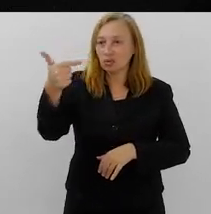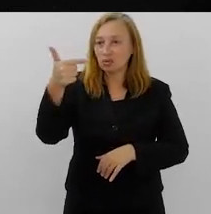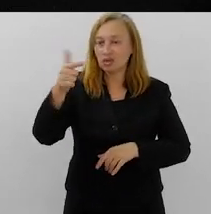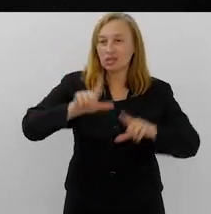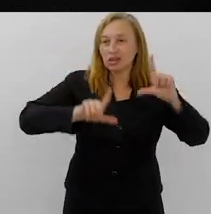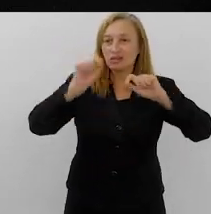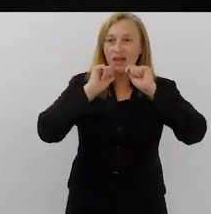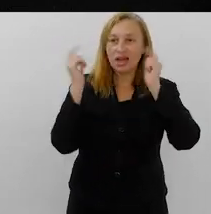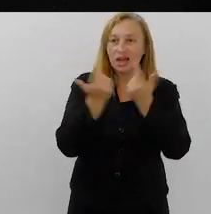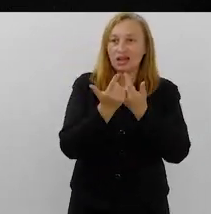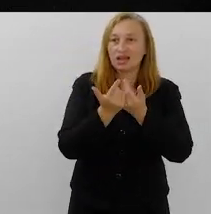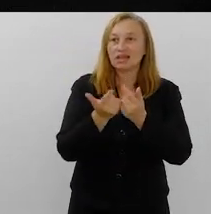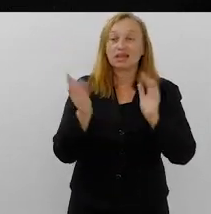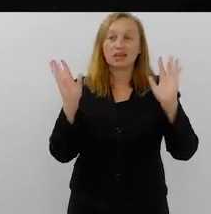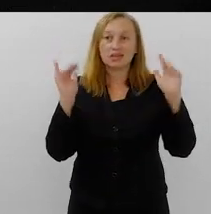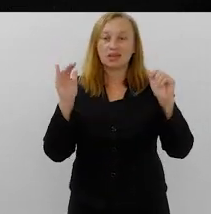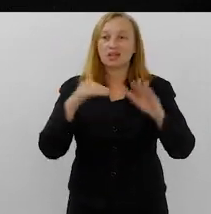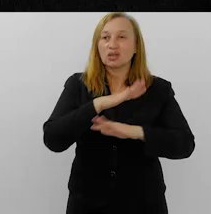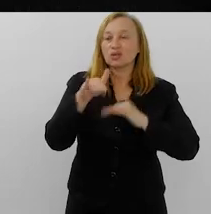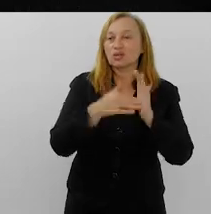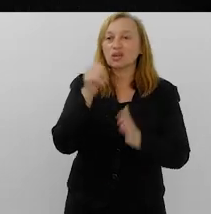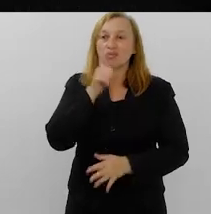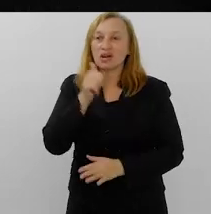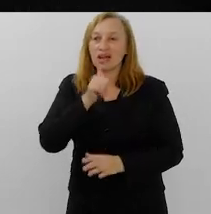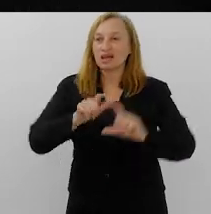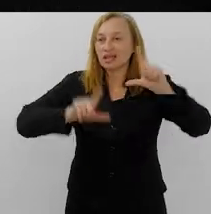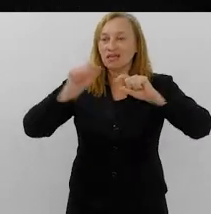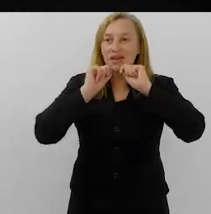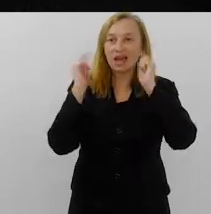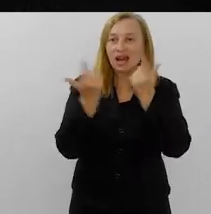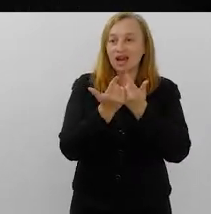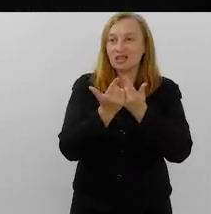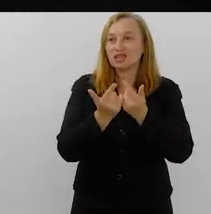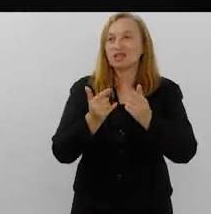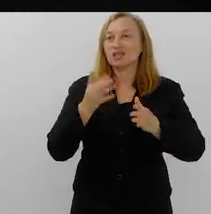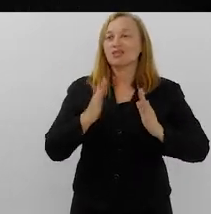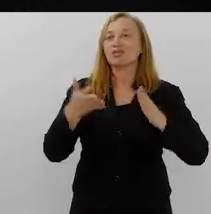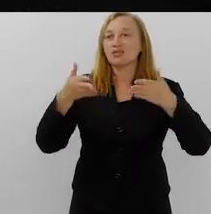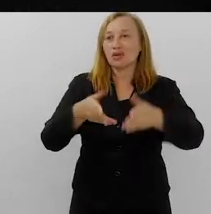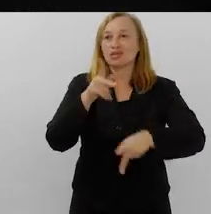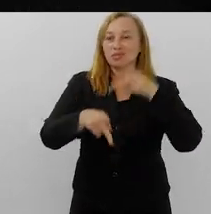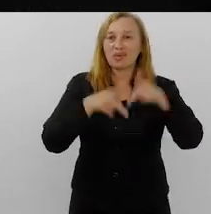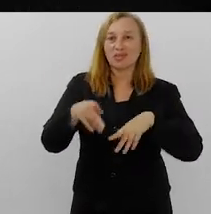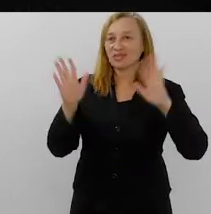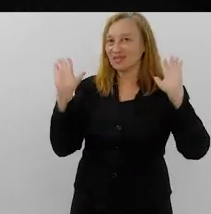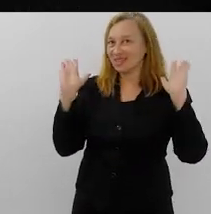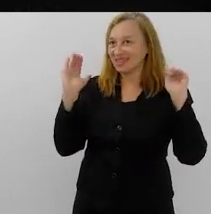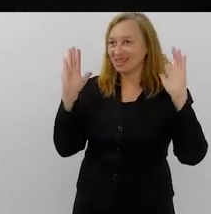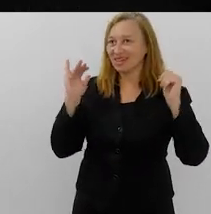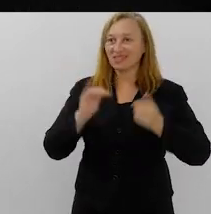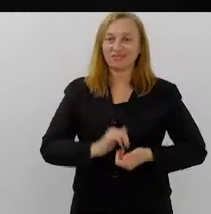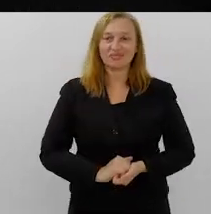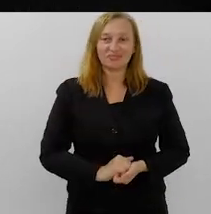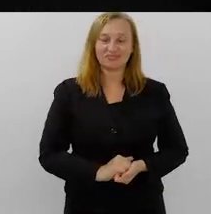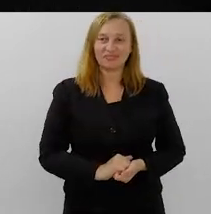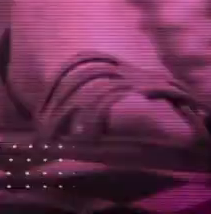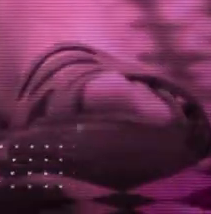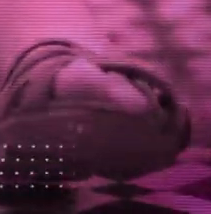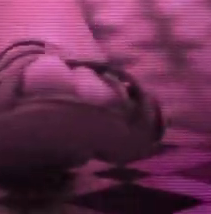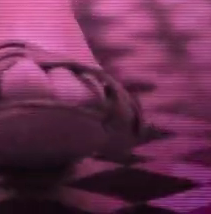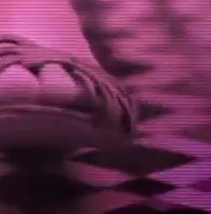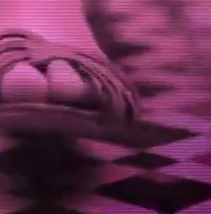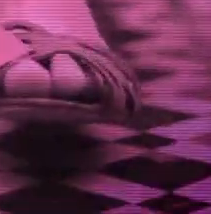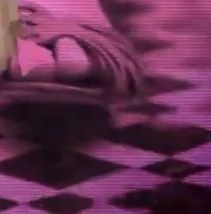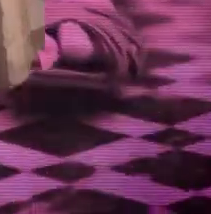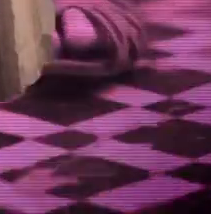10.2 na sua TV aberta até o próximo toda mulher TV alerge o canal do Povo até